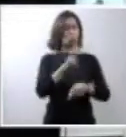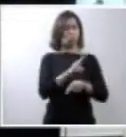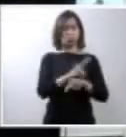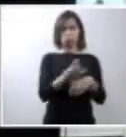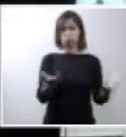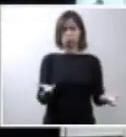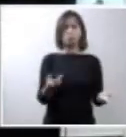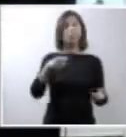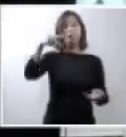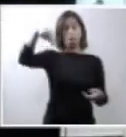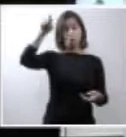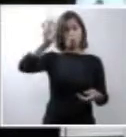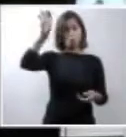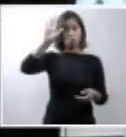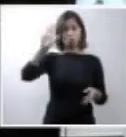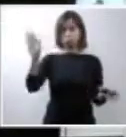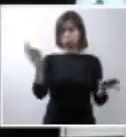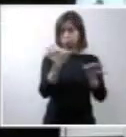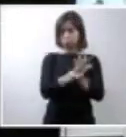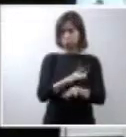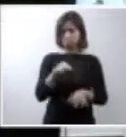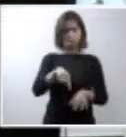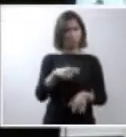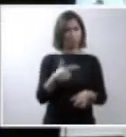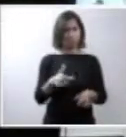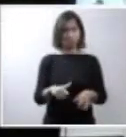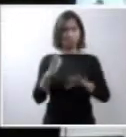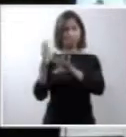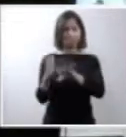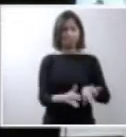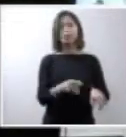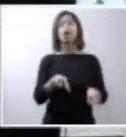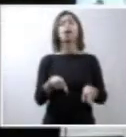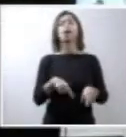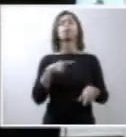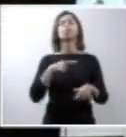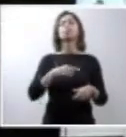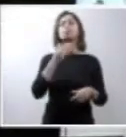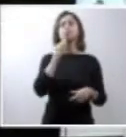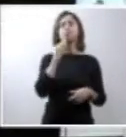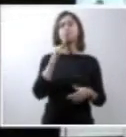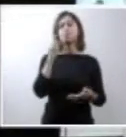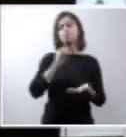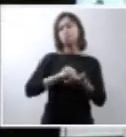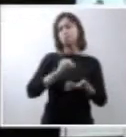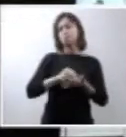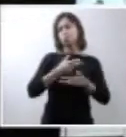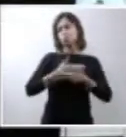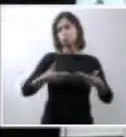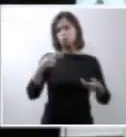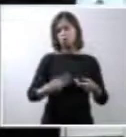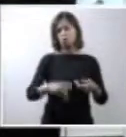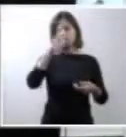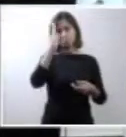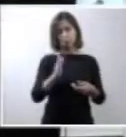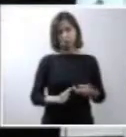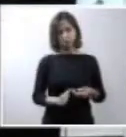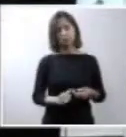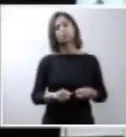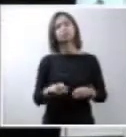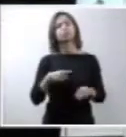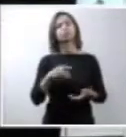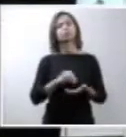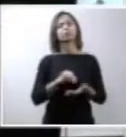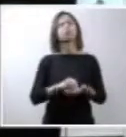temos o controle ambiental do uso de pesticidas. E nós sabemos que organoclorados dobram as chances de anencefalia.